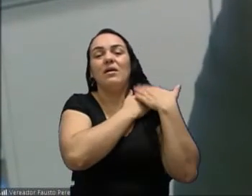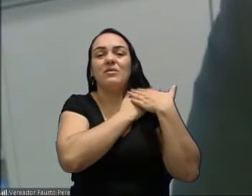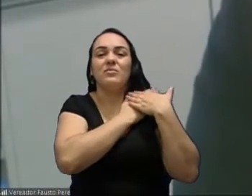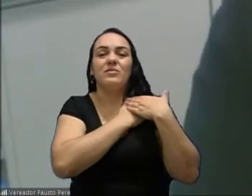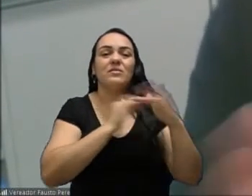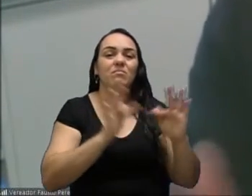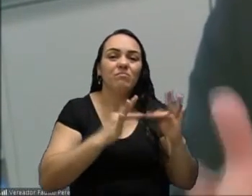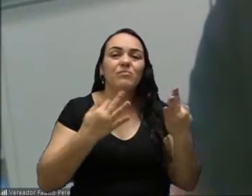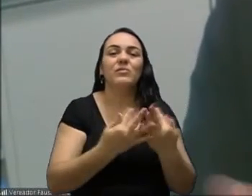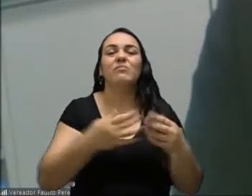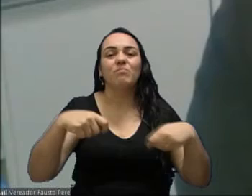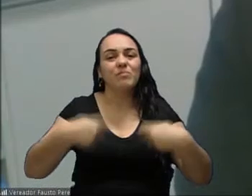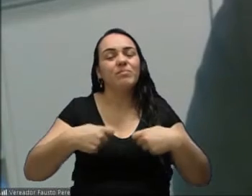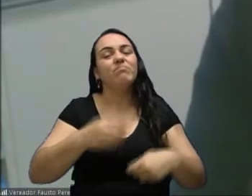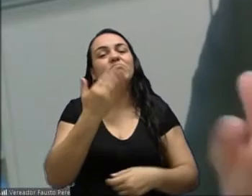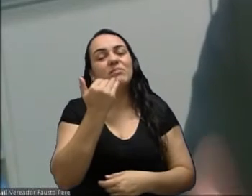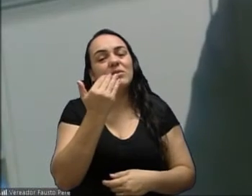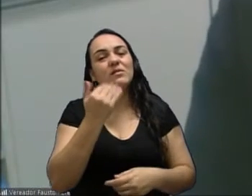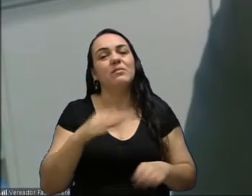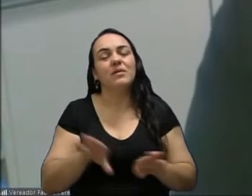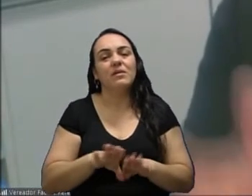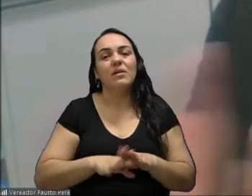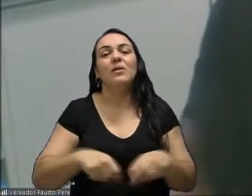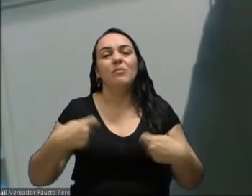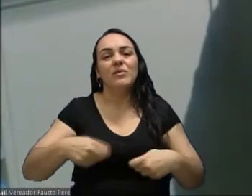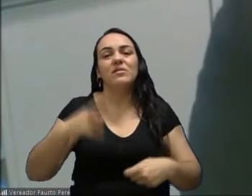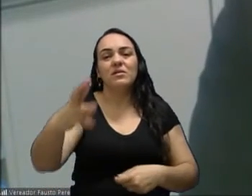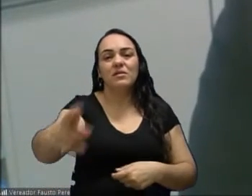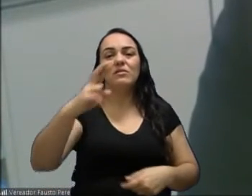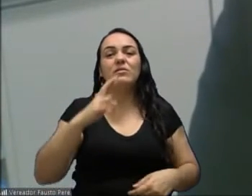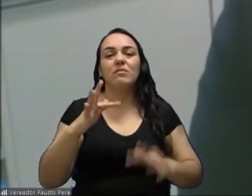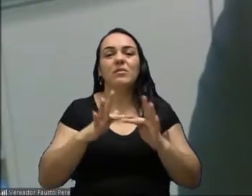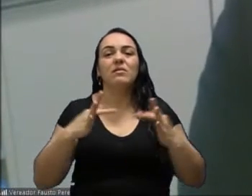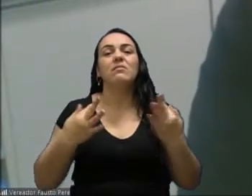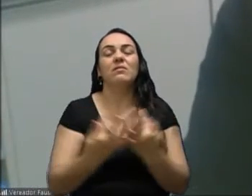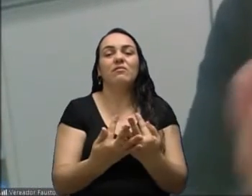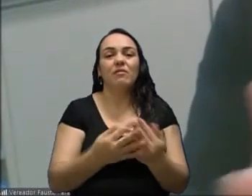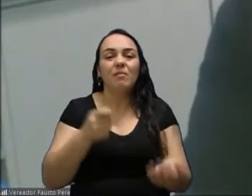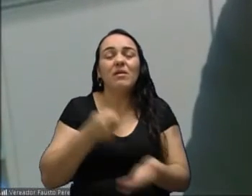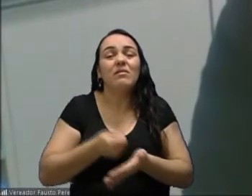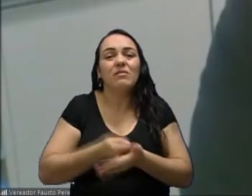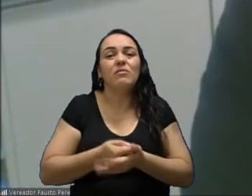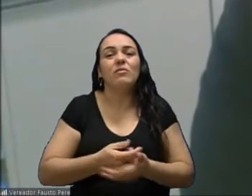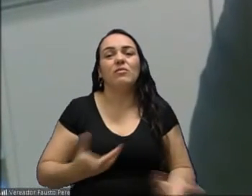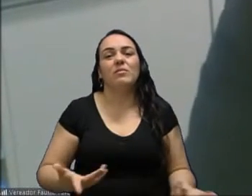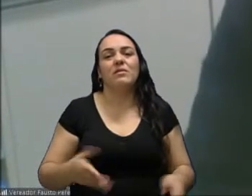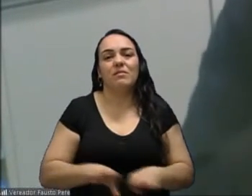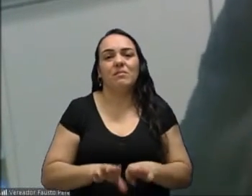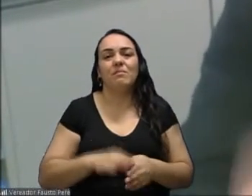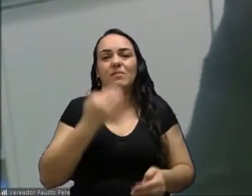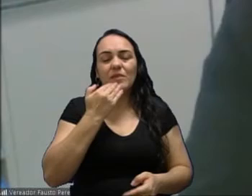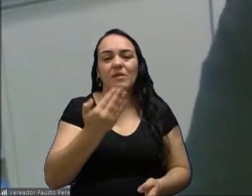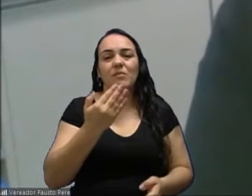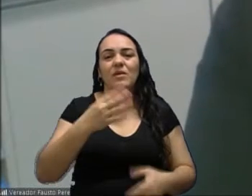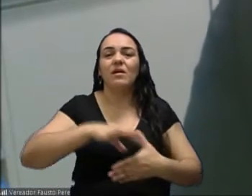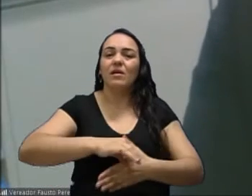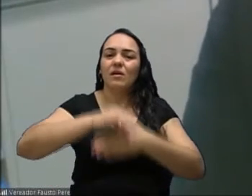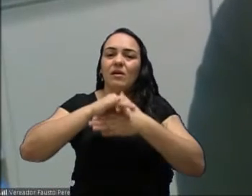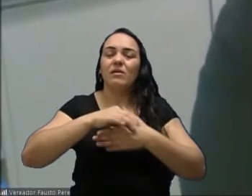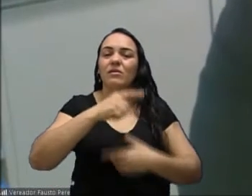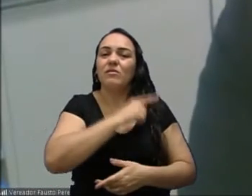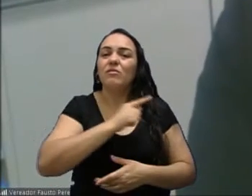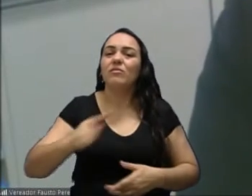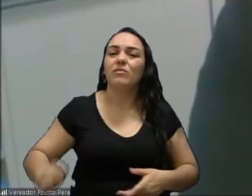alimentação quando vai ser isso nós precisamos dar uma resposta para as famílias que estão nos cobrando então eu peço encarecidamente ao líder do governo